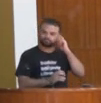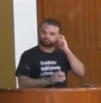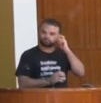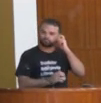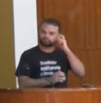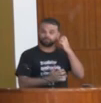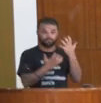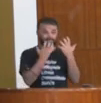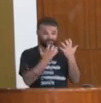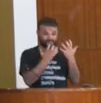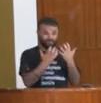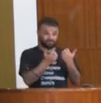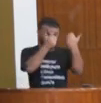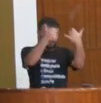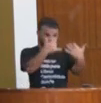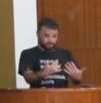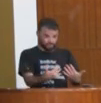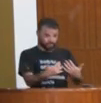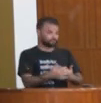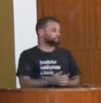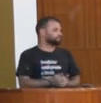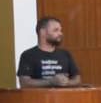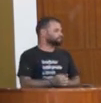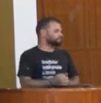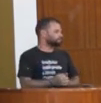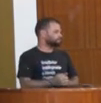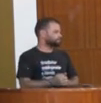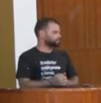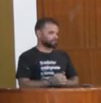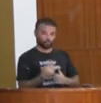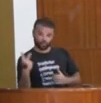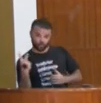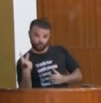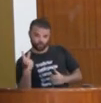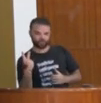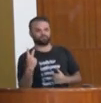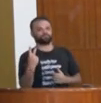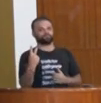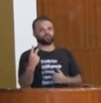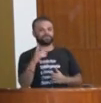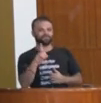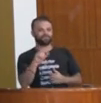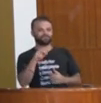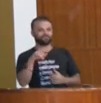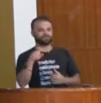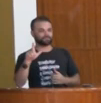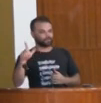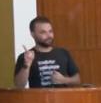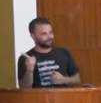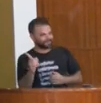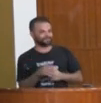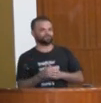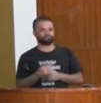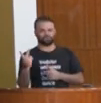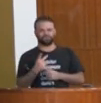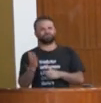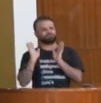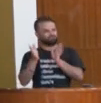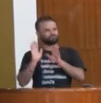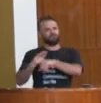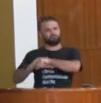Quero pontuar ainda que me reuni com meu amigo Daniel Bove, já falei com meu amigo,